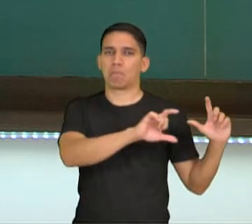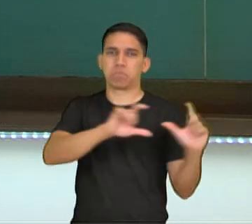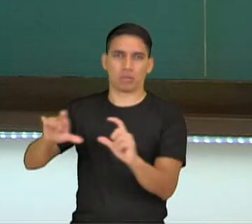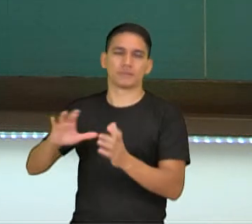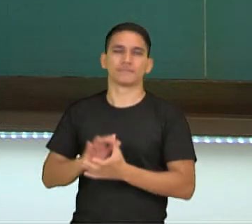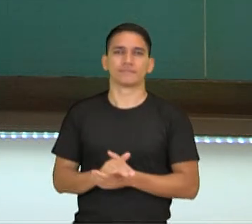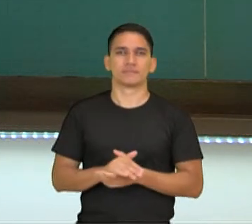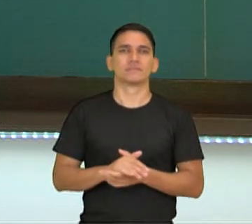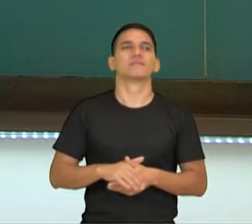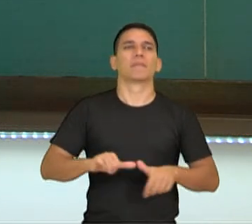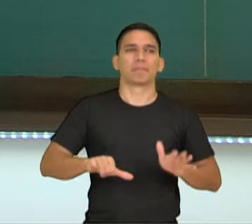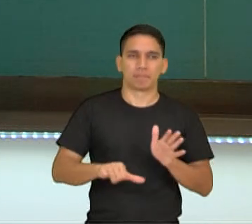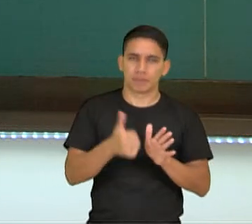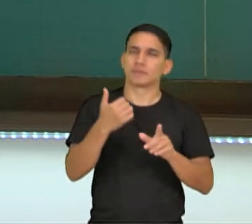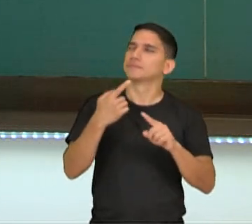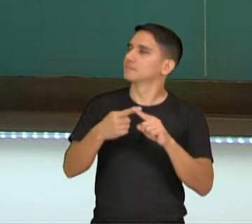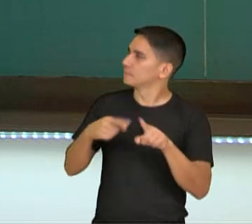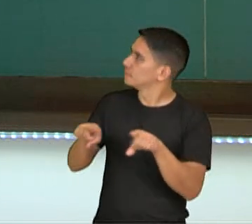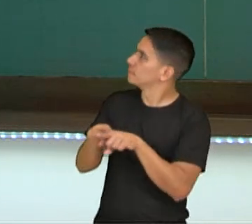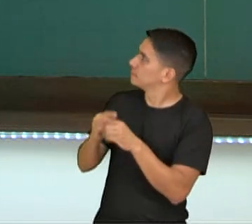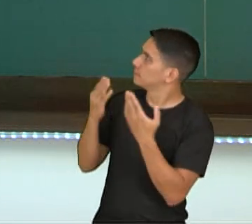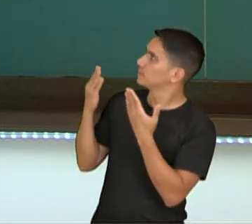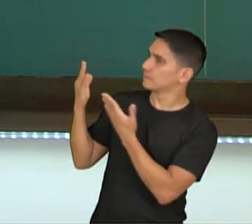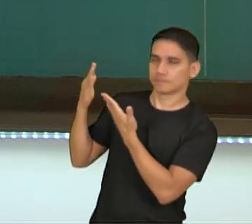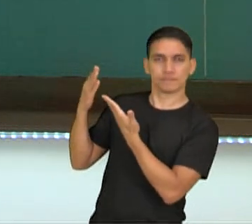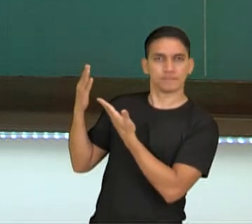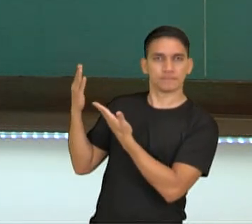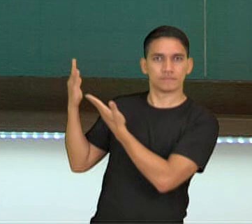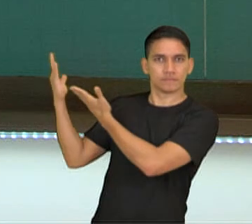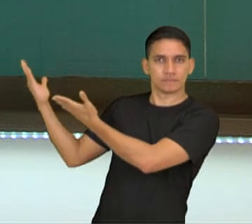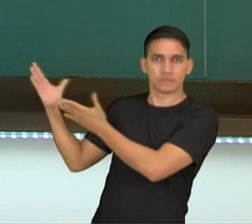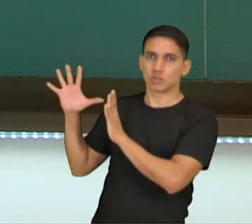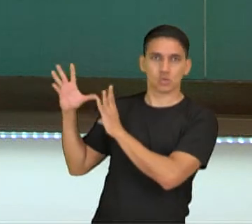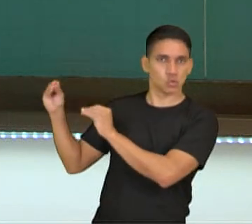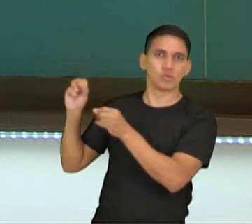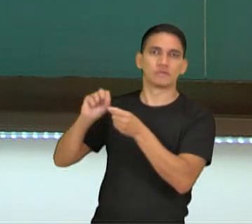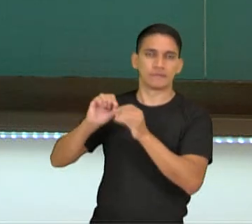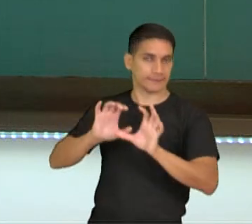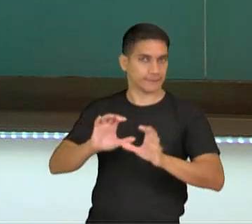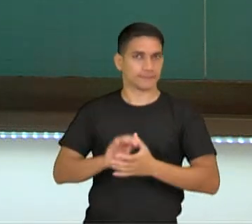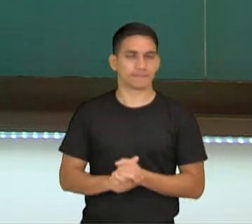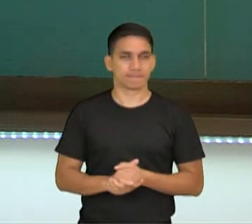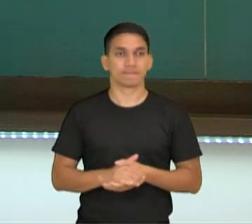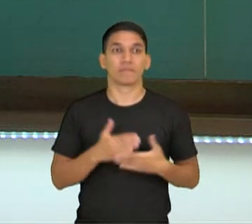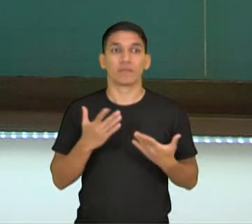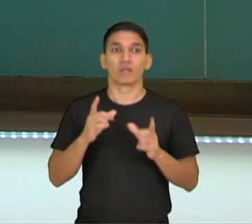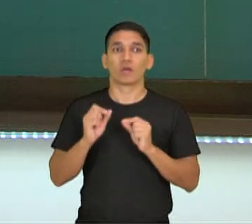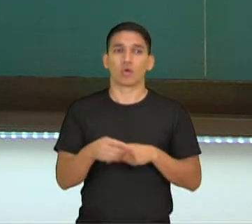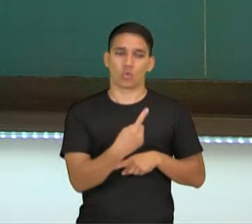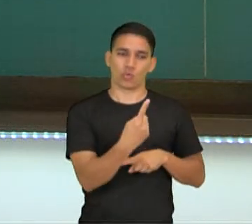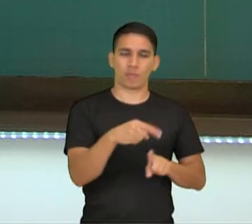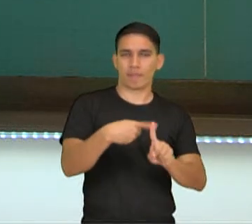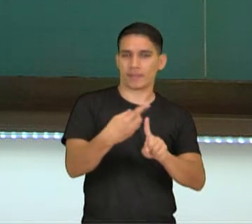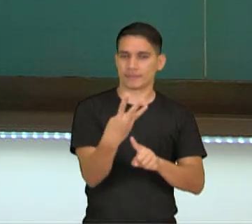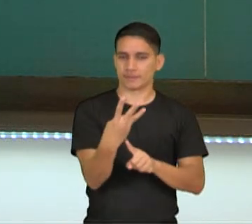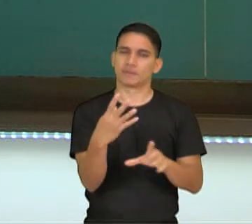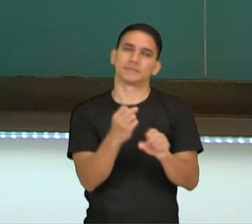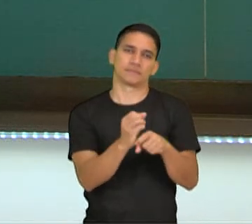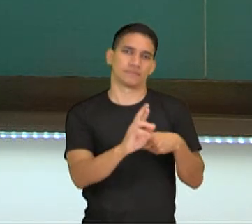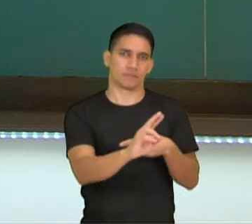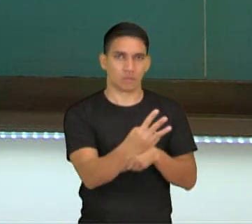3, no segundo eu somei 3 e no terceiro também somei o 3. Então, aqui, 1 mais 3, 4.